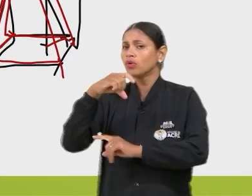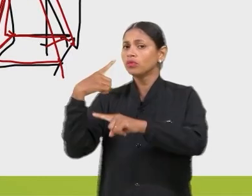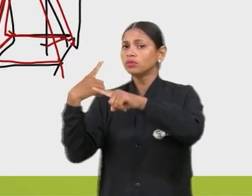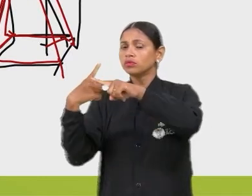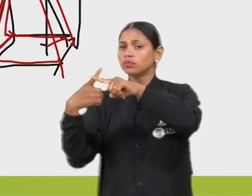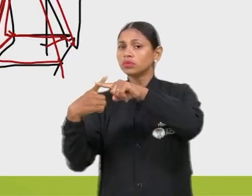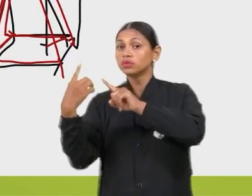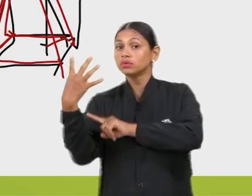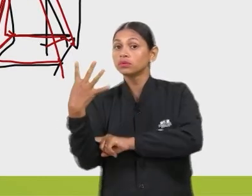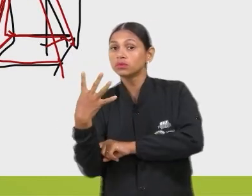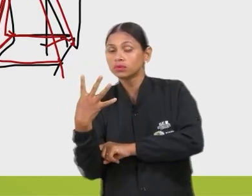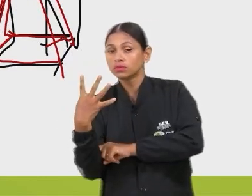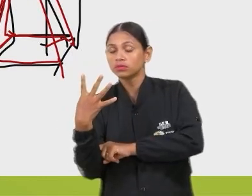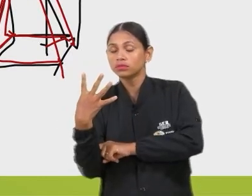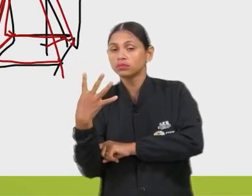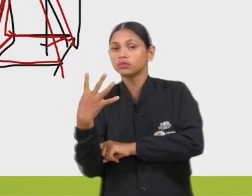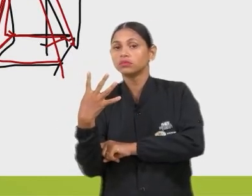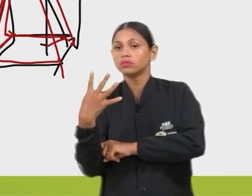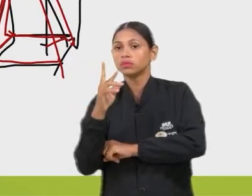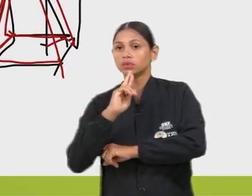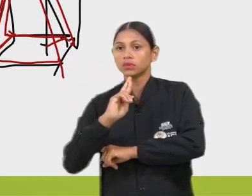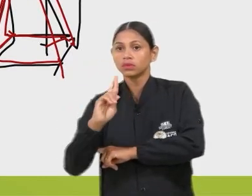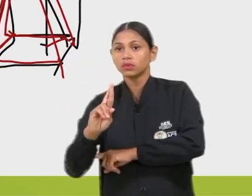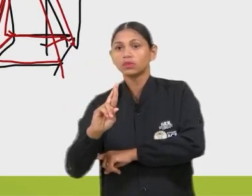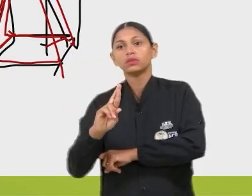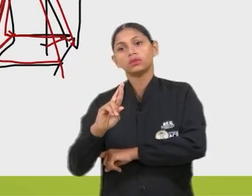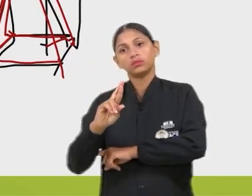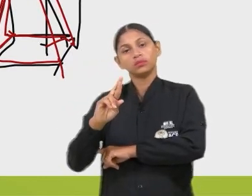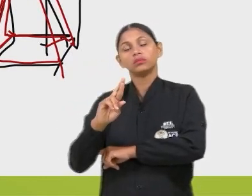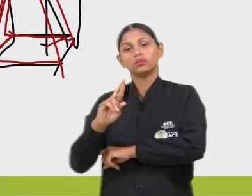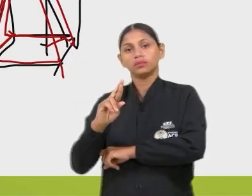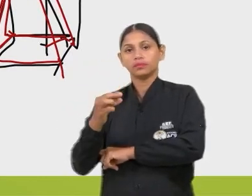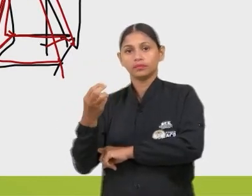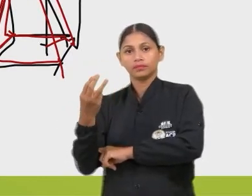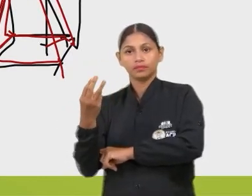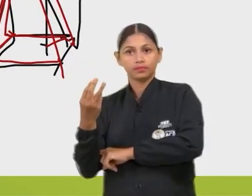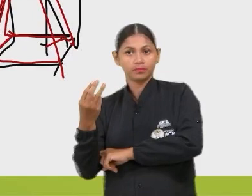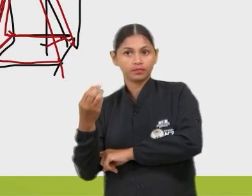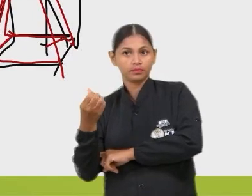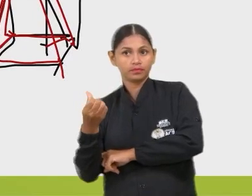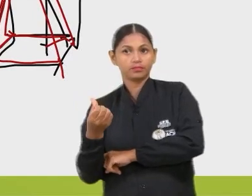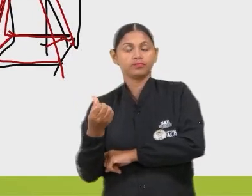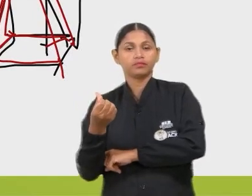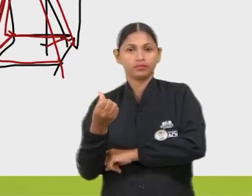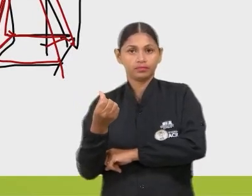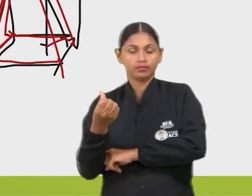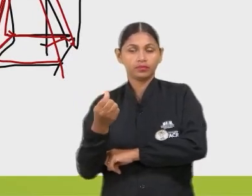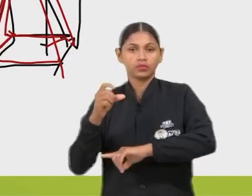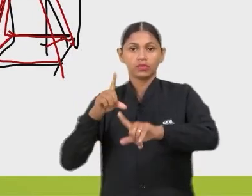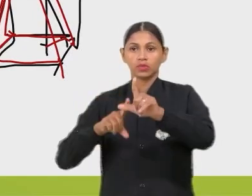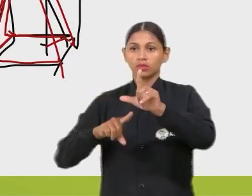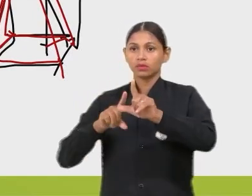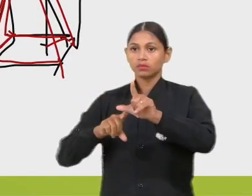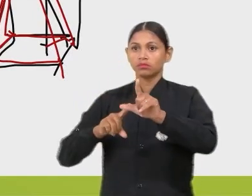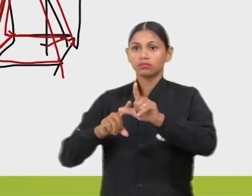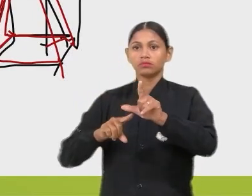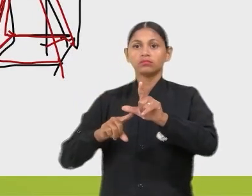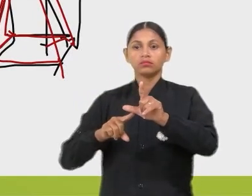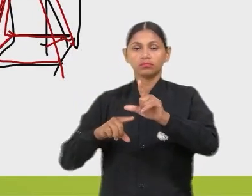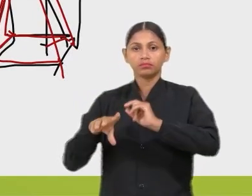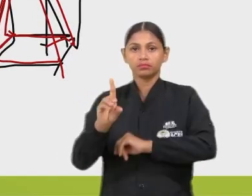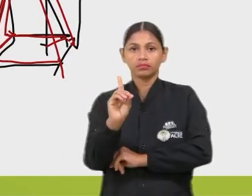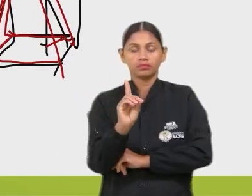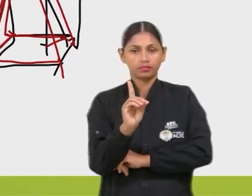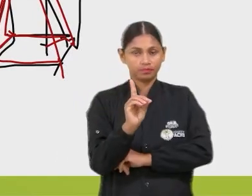vezes 4? 36, né? 36 dividido por 3, ó. Alternativa correta aí para a gente matar a letra